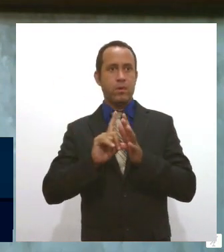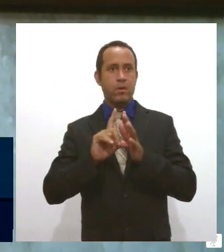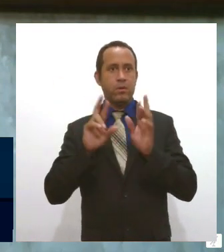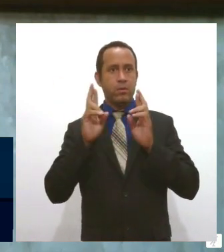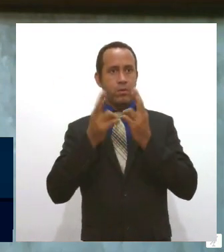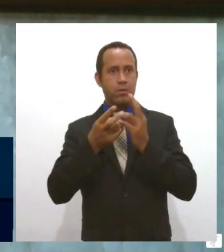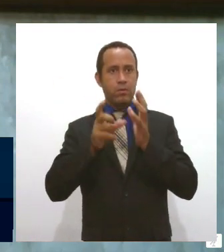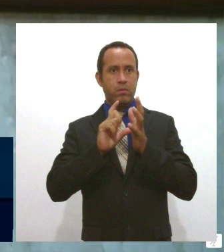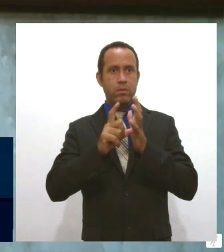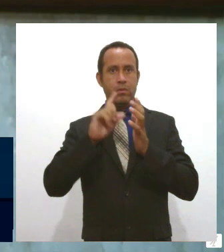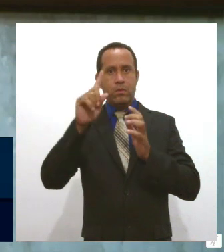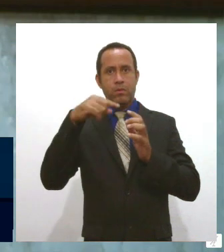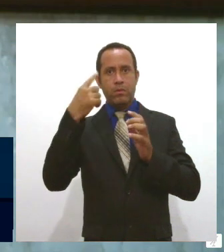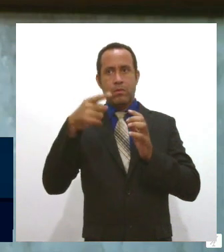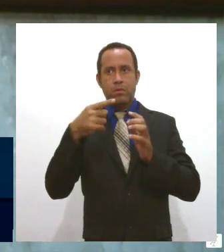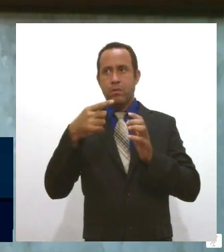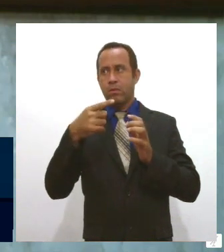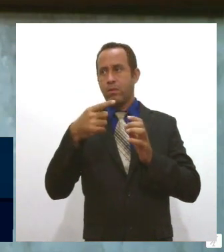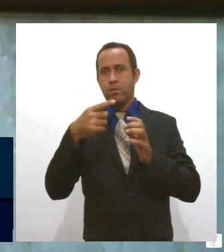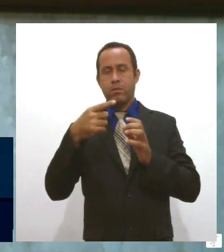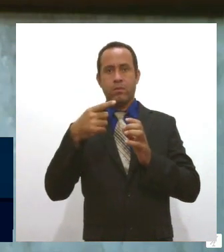a sessão para a próxima